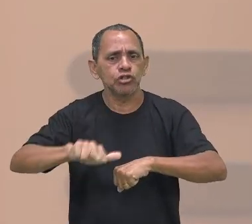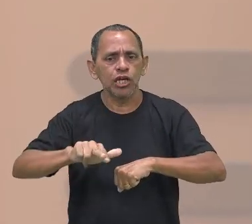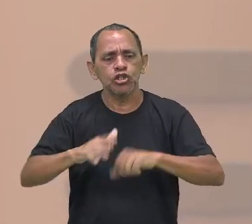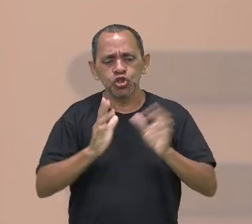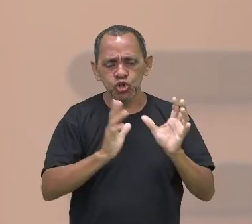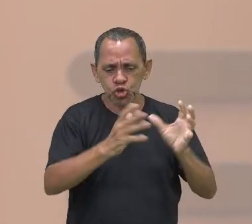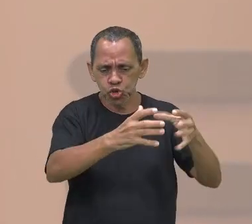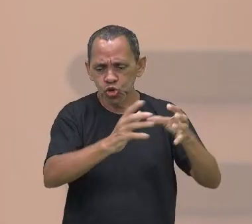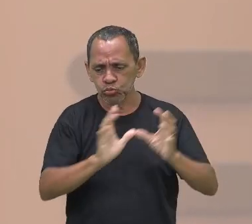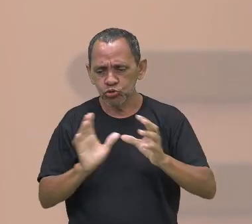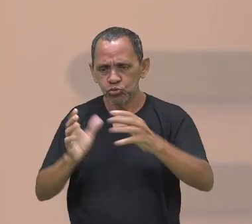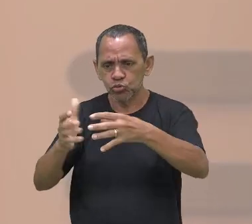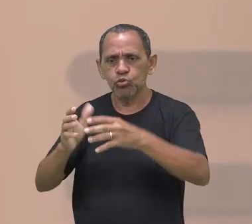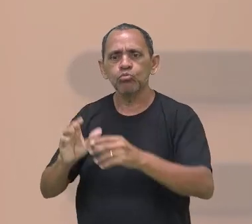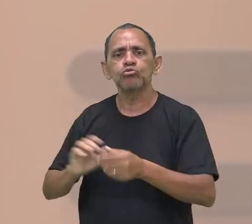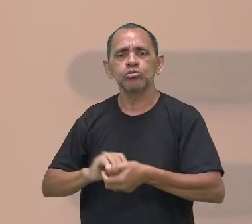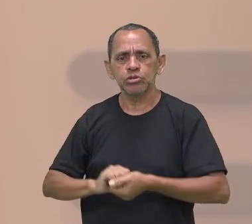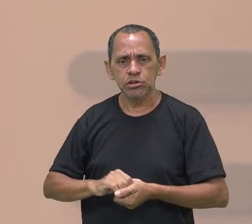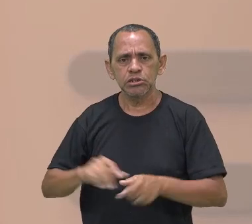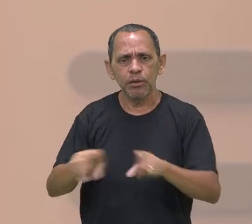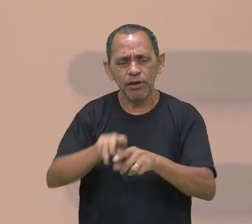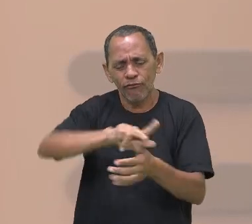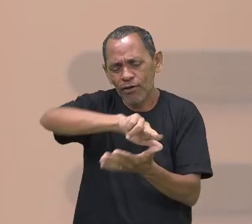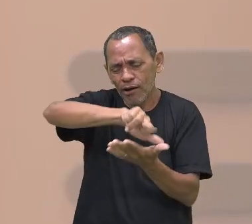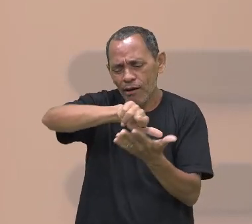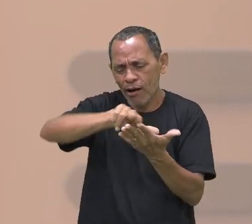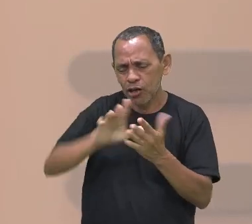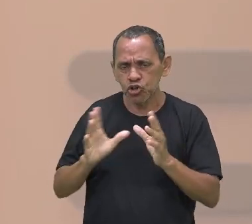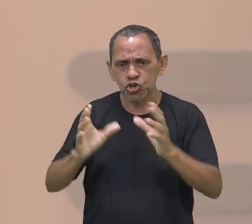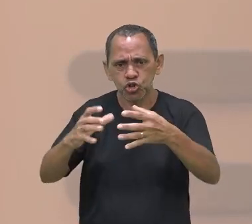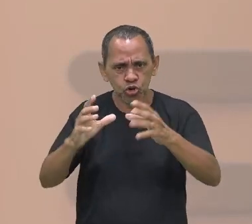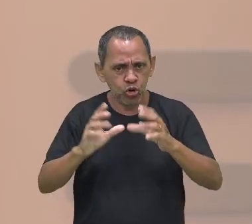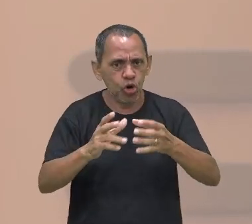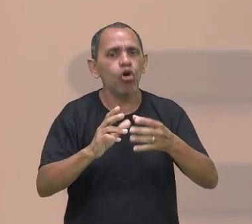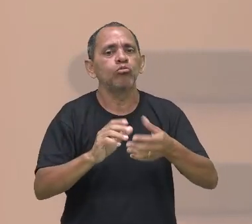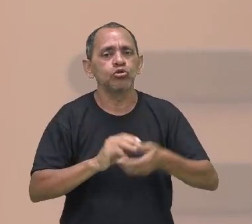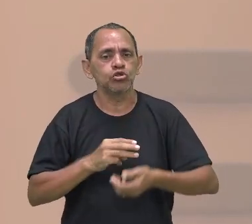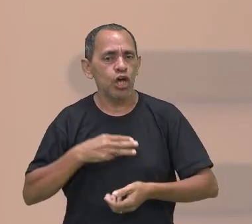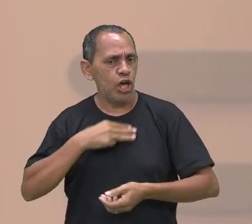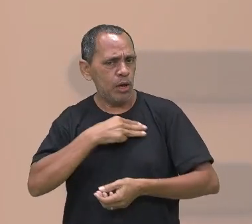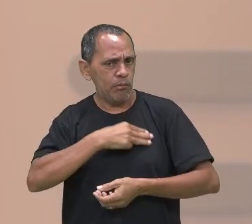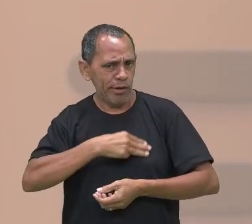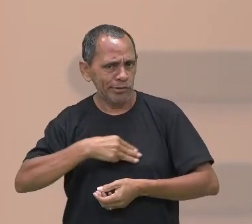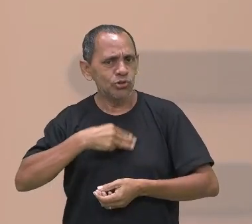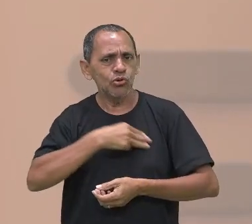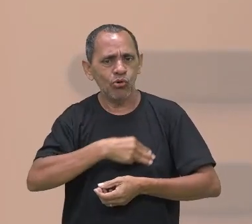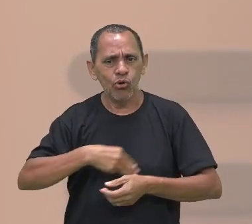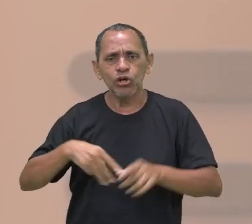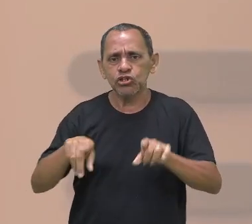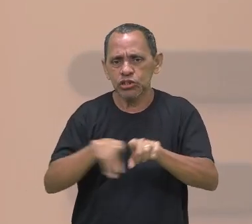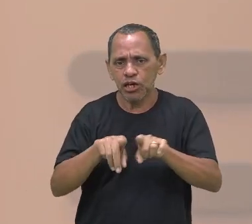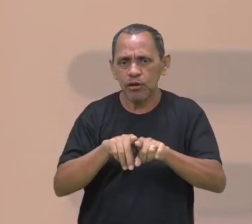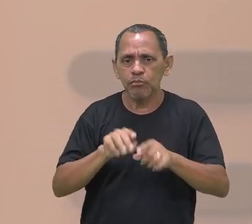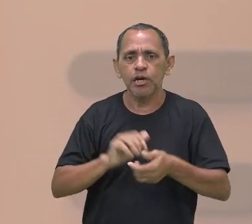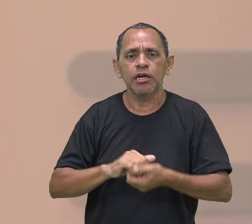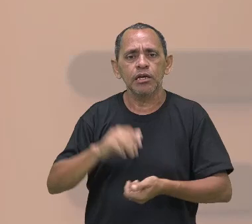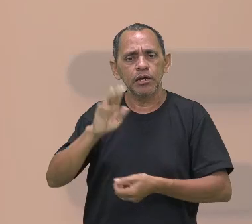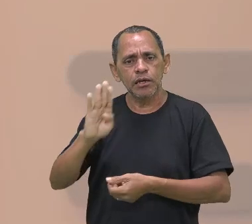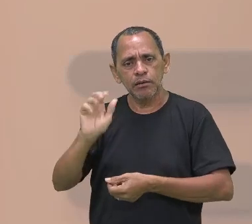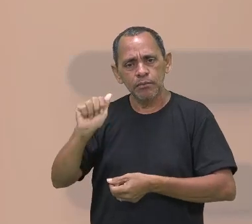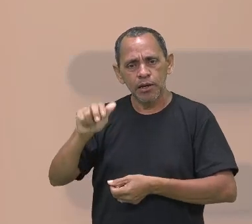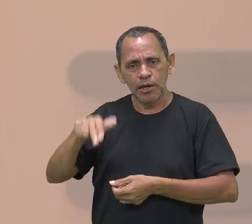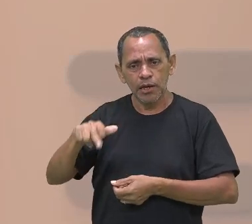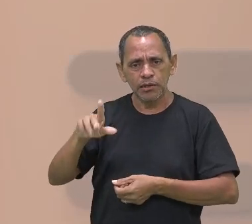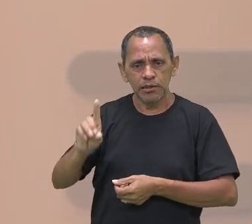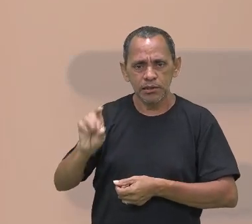exemplo, os bandeirantes, as missões religiosas, todos os migrantes que logo após chegaram. Então,